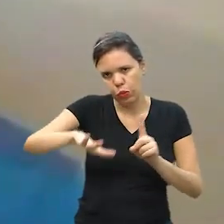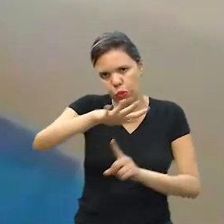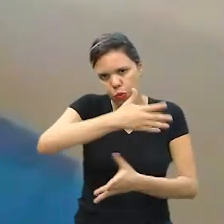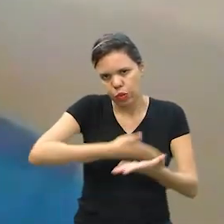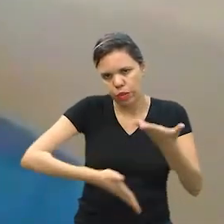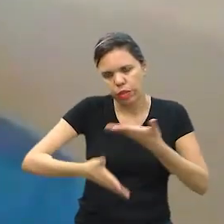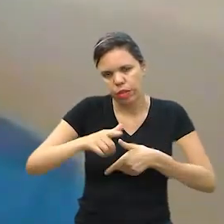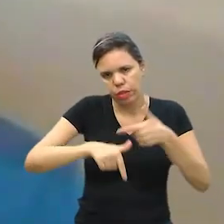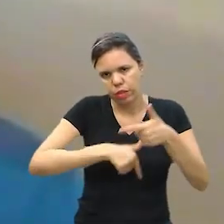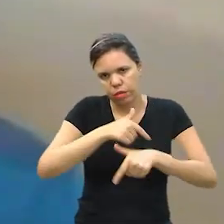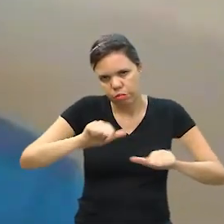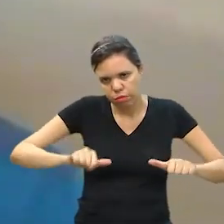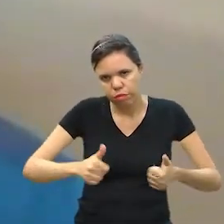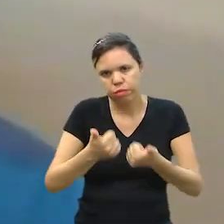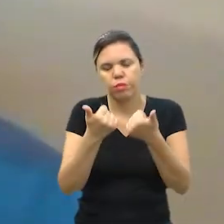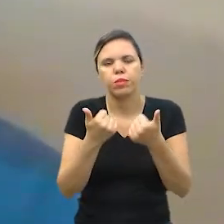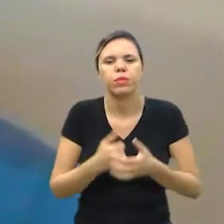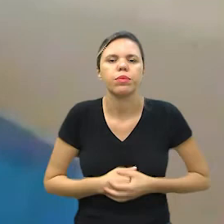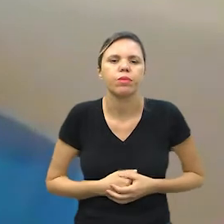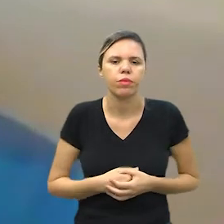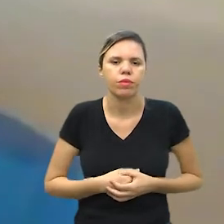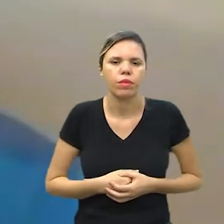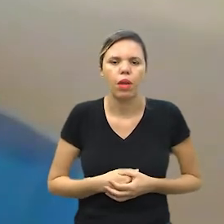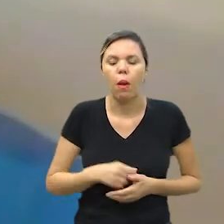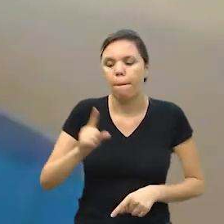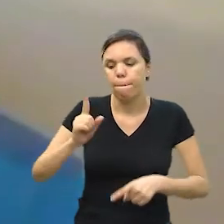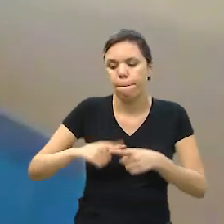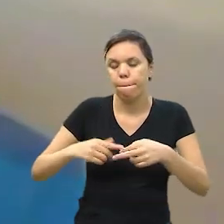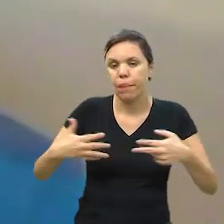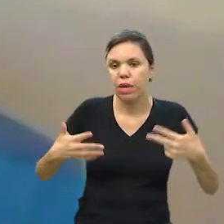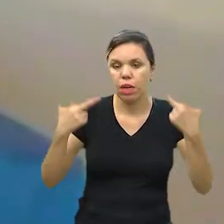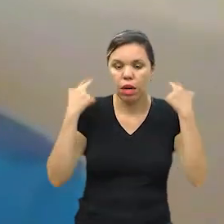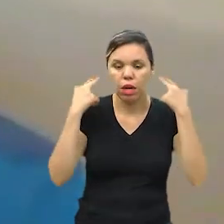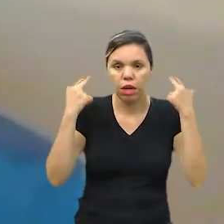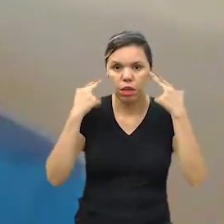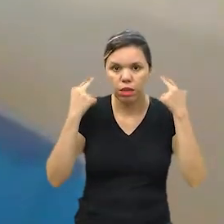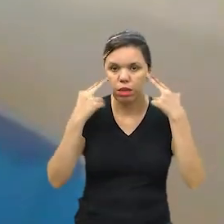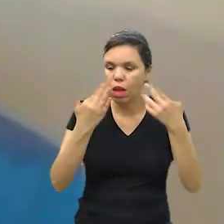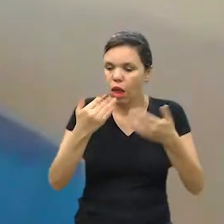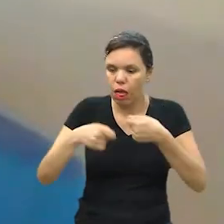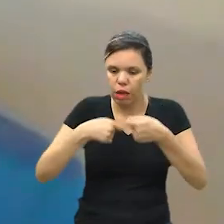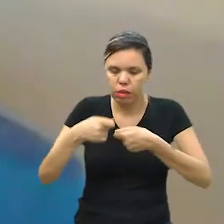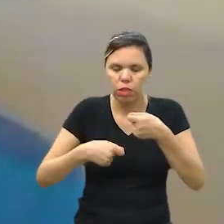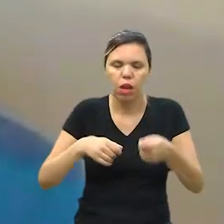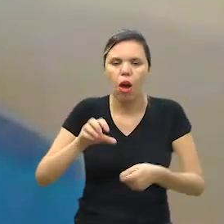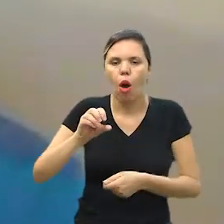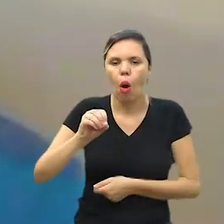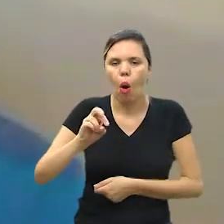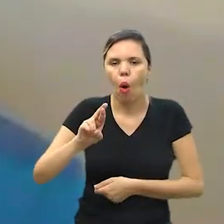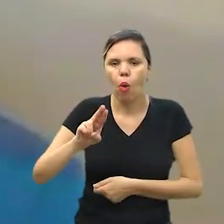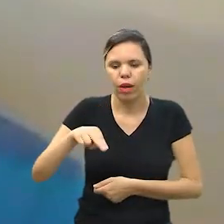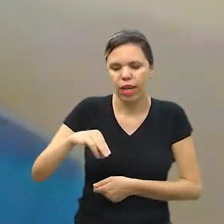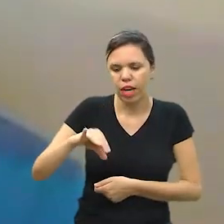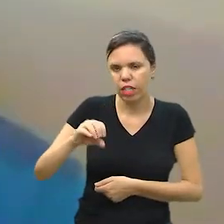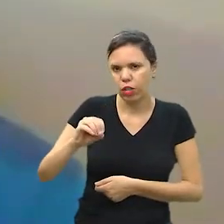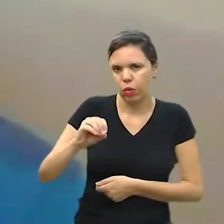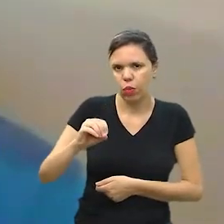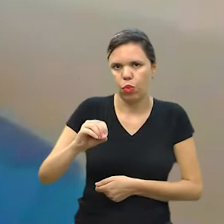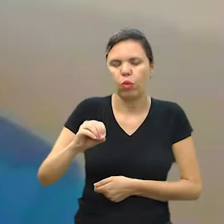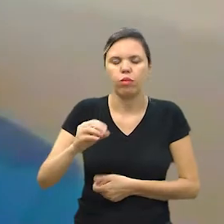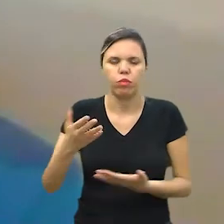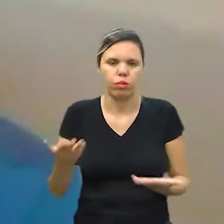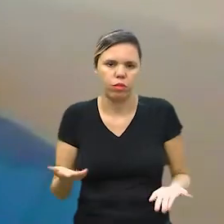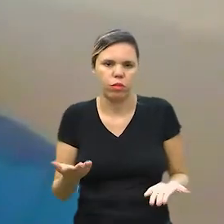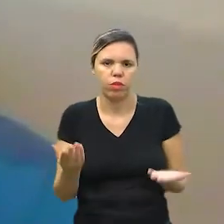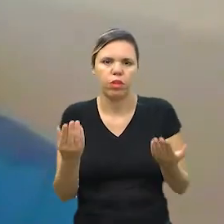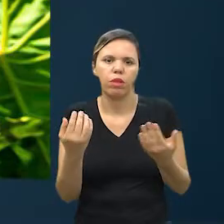e trabalhar sempre de maneira coletiva. E o orgânico nada mais é do que a síntese, né, de tudo isso que eu estou colocando